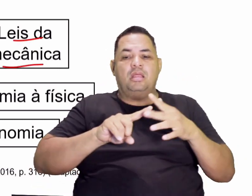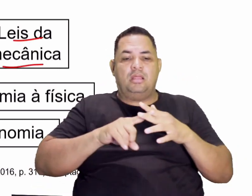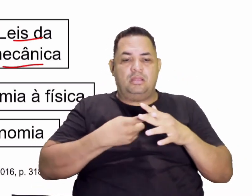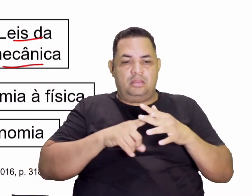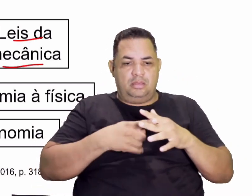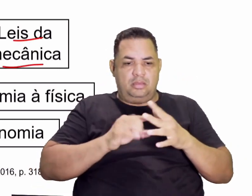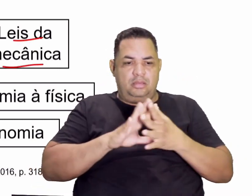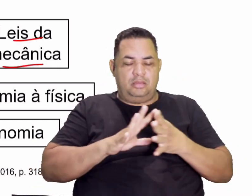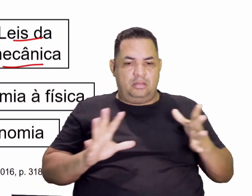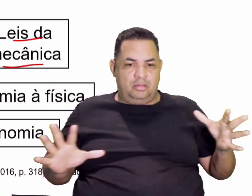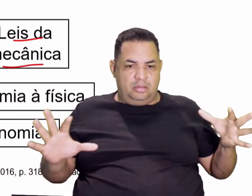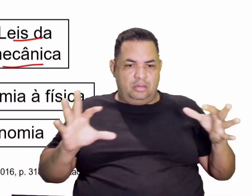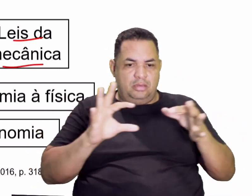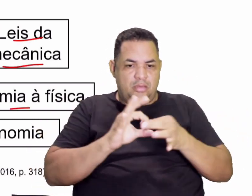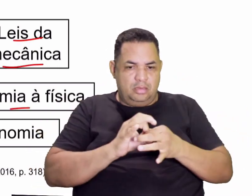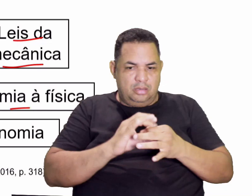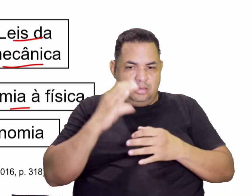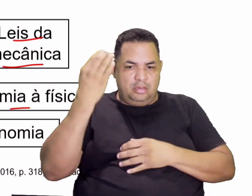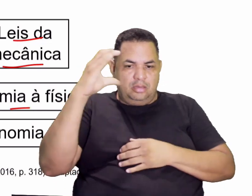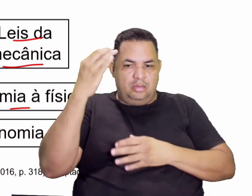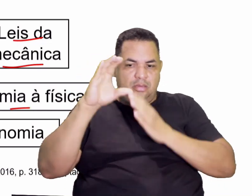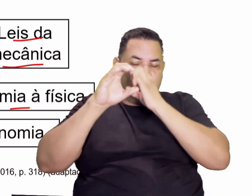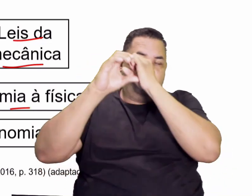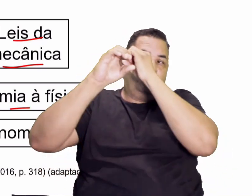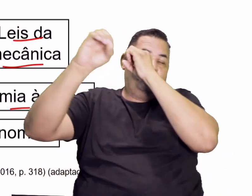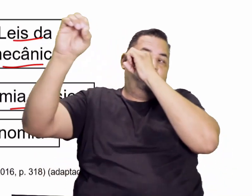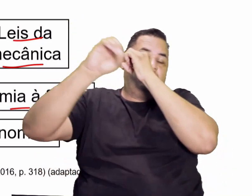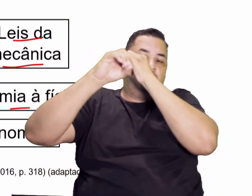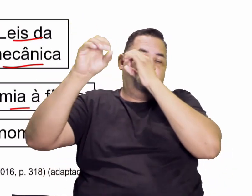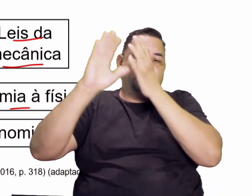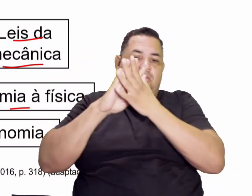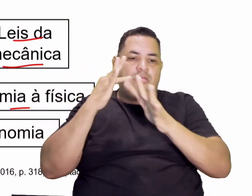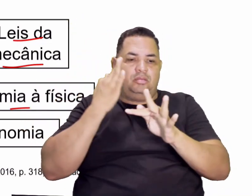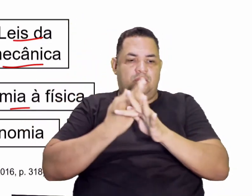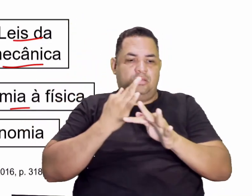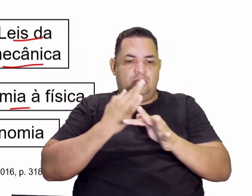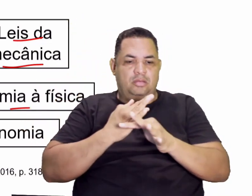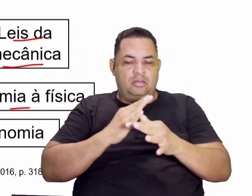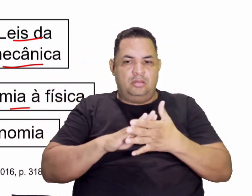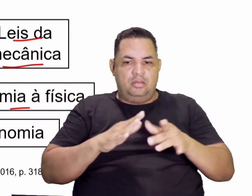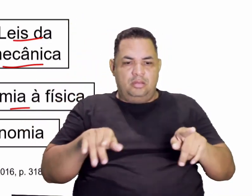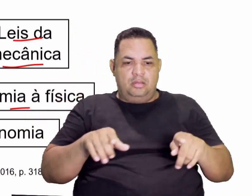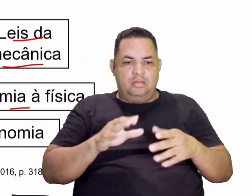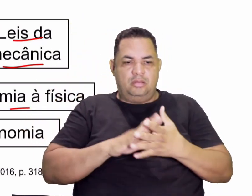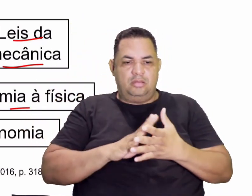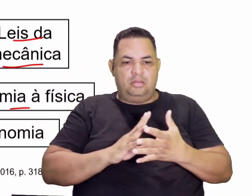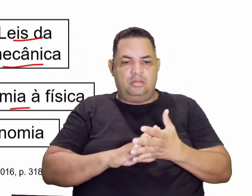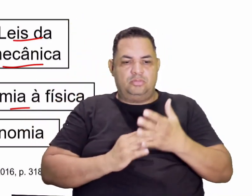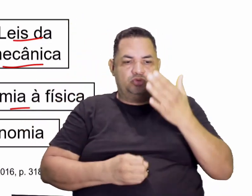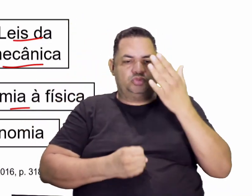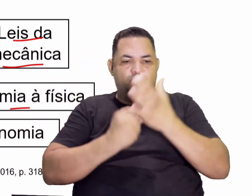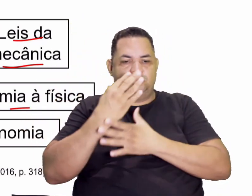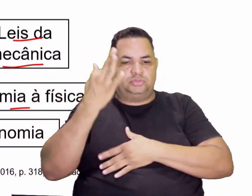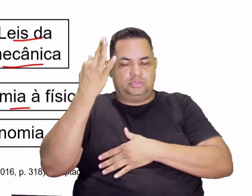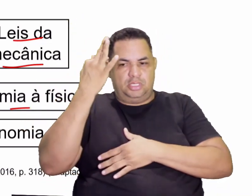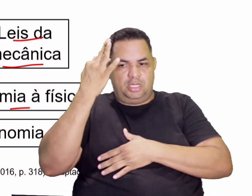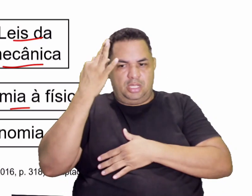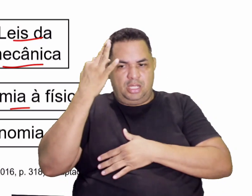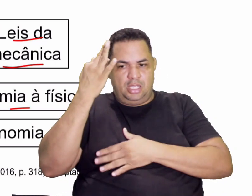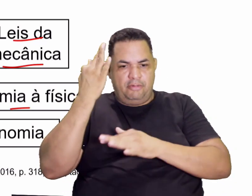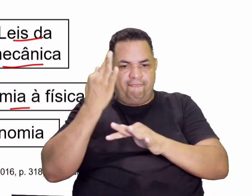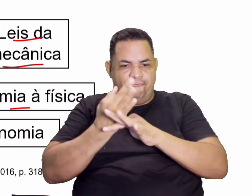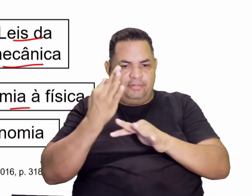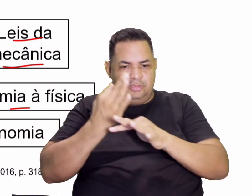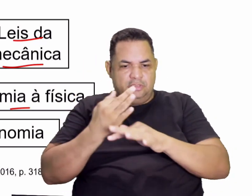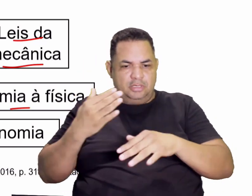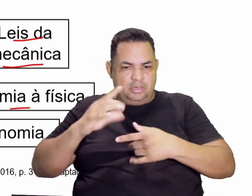da ciência, olha só, da astronomia, a física, igual à física moderna e a visão de astronomia. Então está